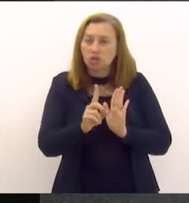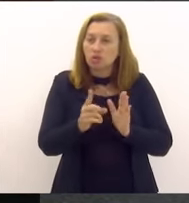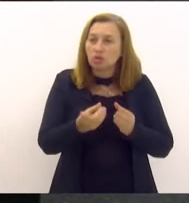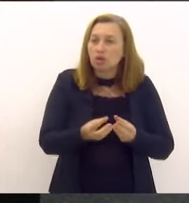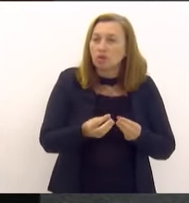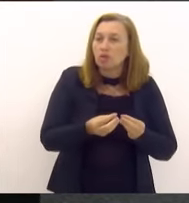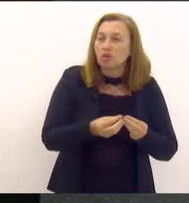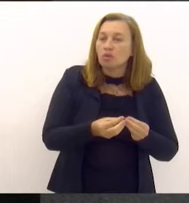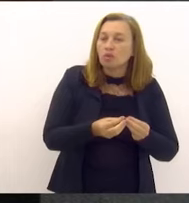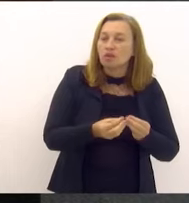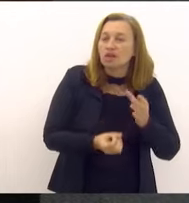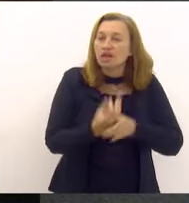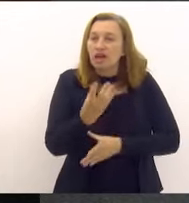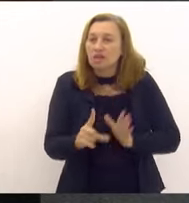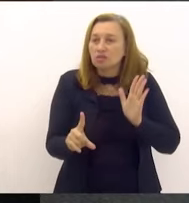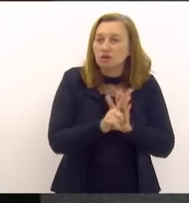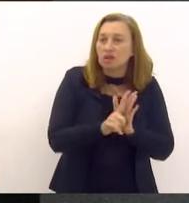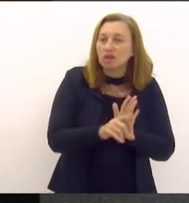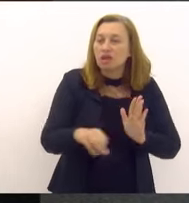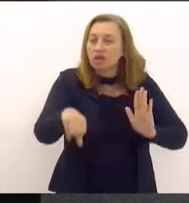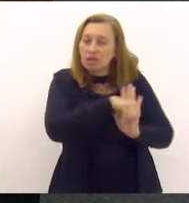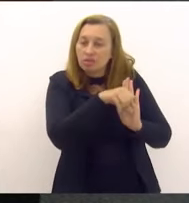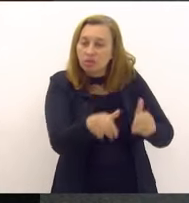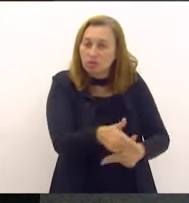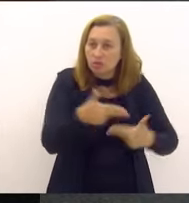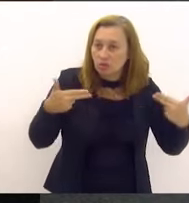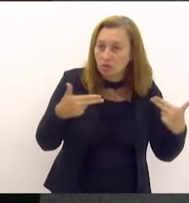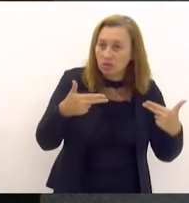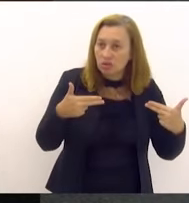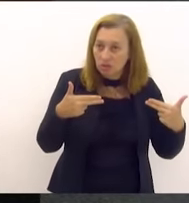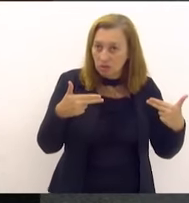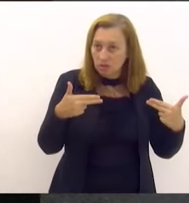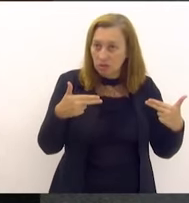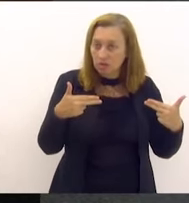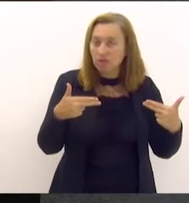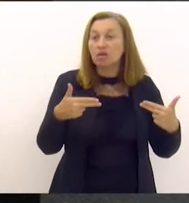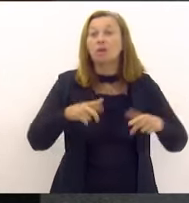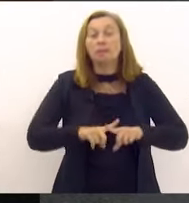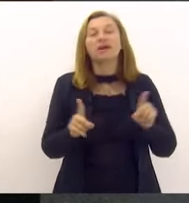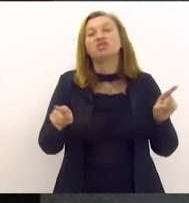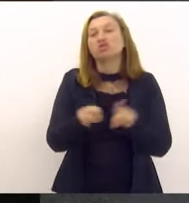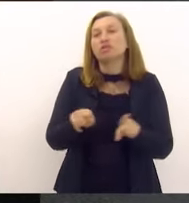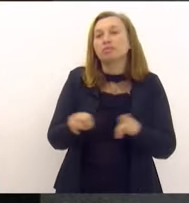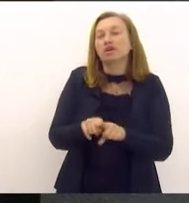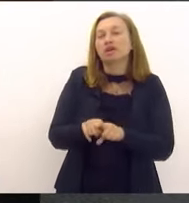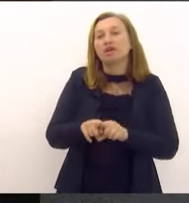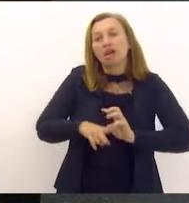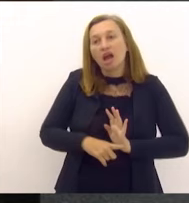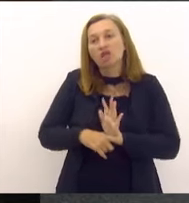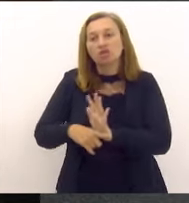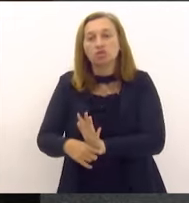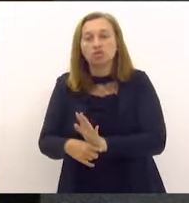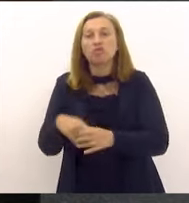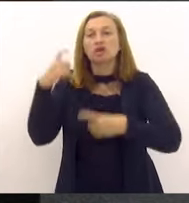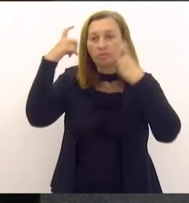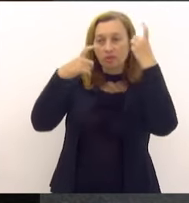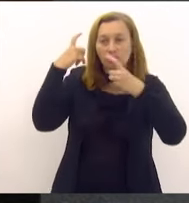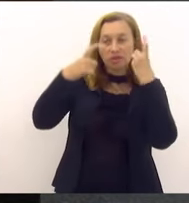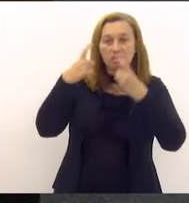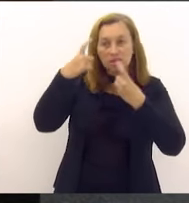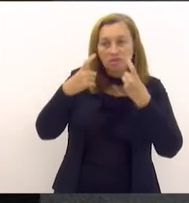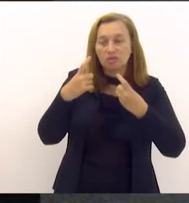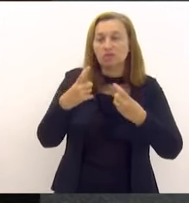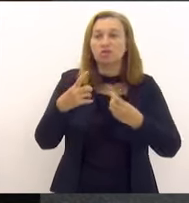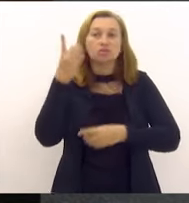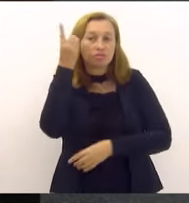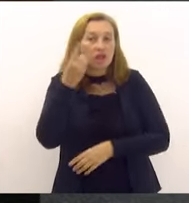que, na verdade, criminaliza o hip-hop, restringe a manifestação, mas que também atenda a preocupação dos